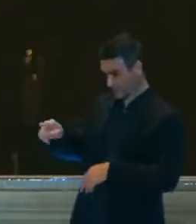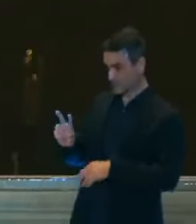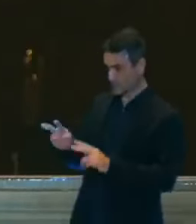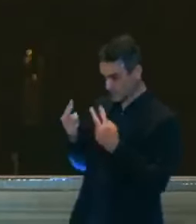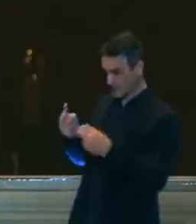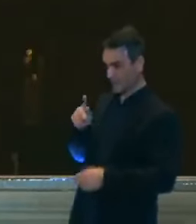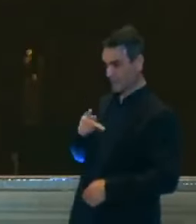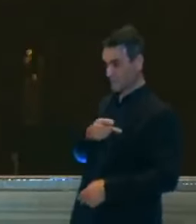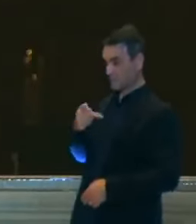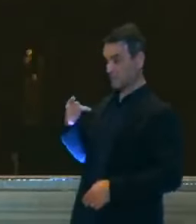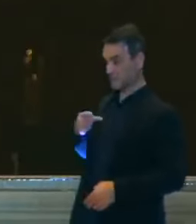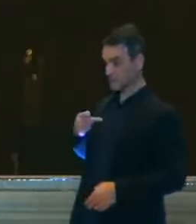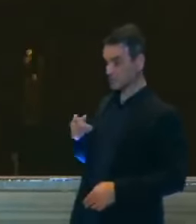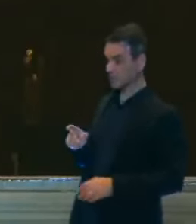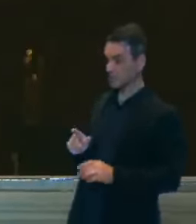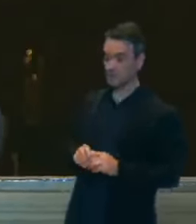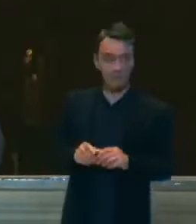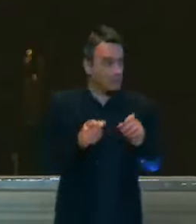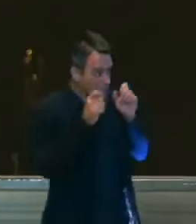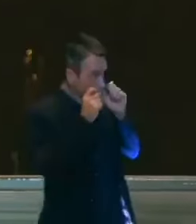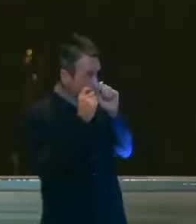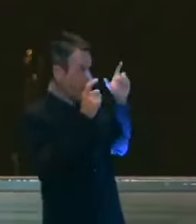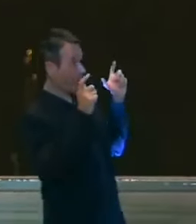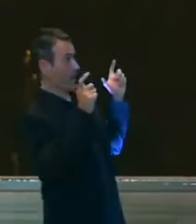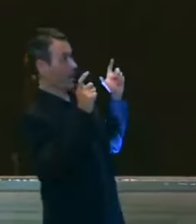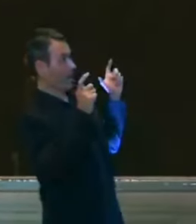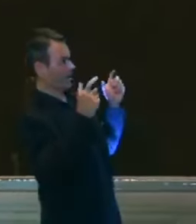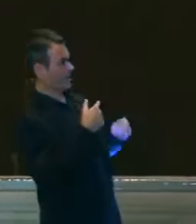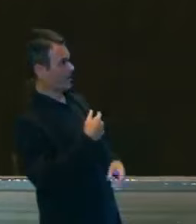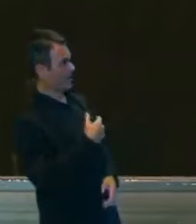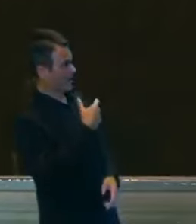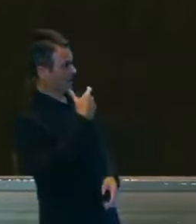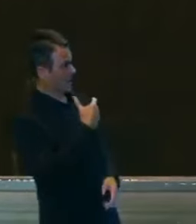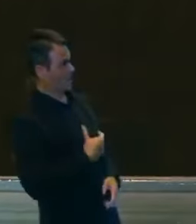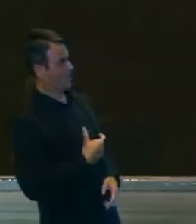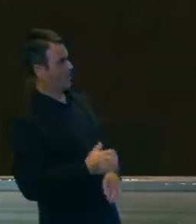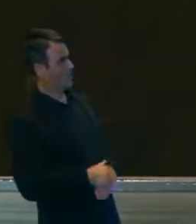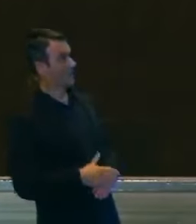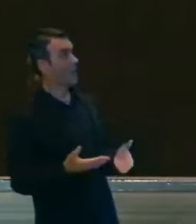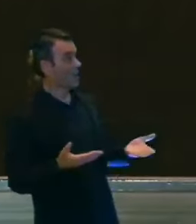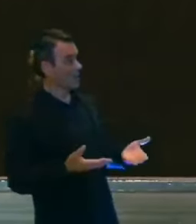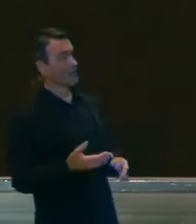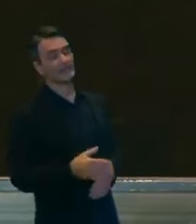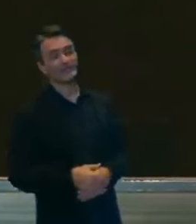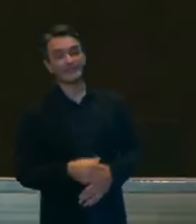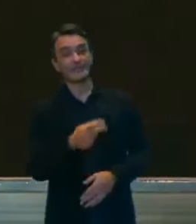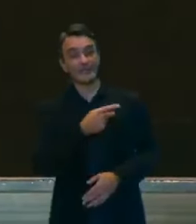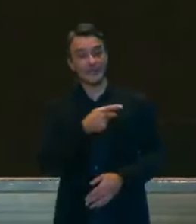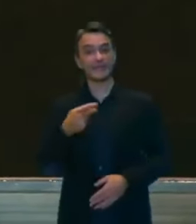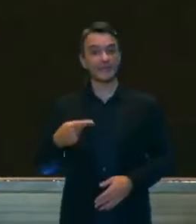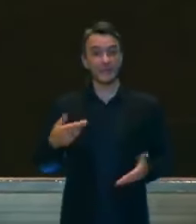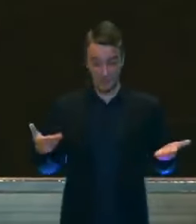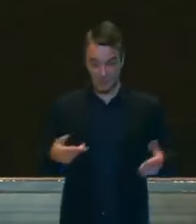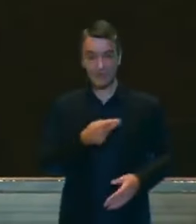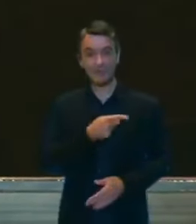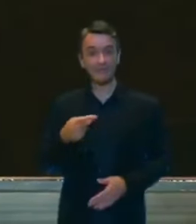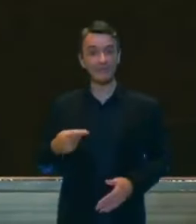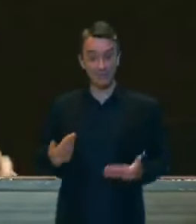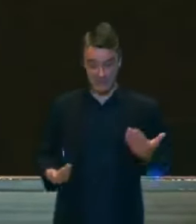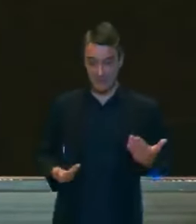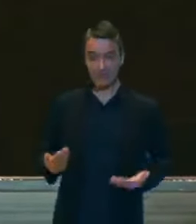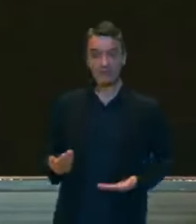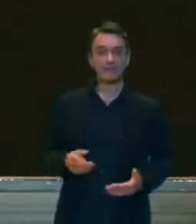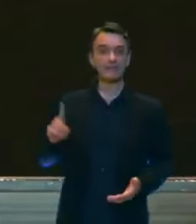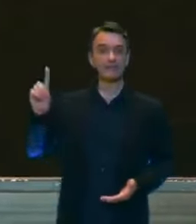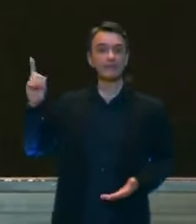Ele arregalou os olhos assim. Eu? Hoje esse menino é um pastor, servindo a Deus,